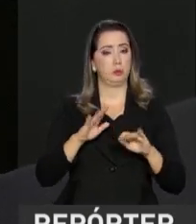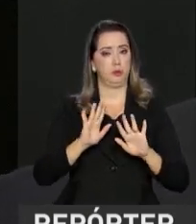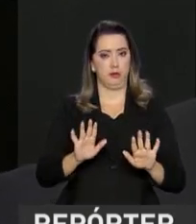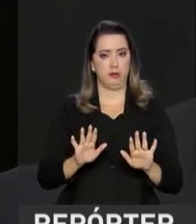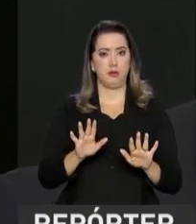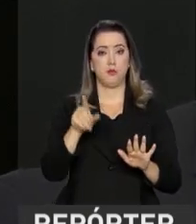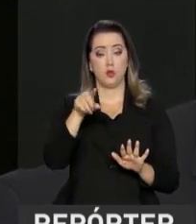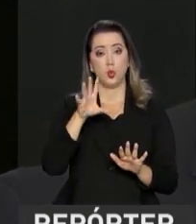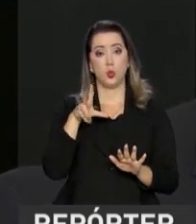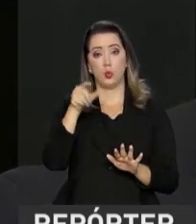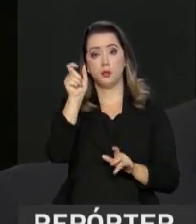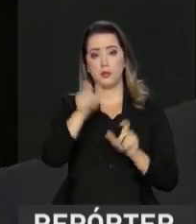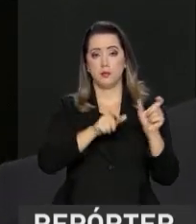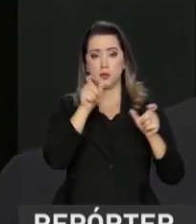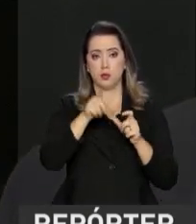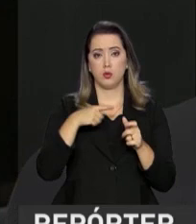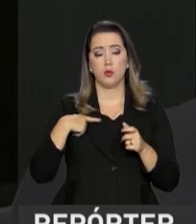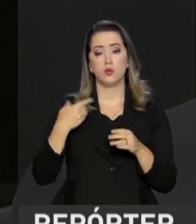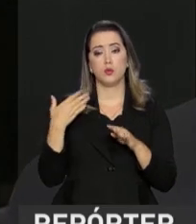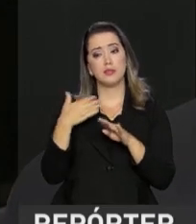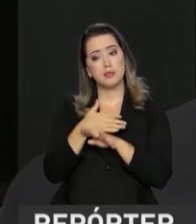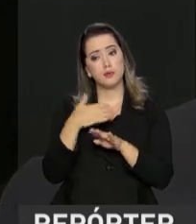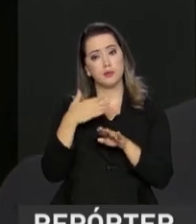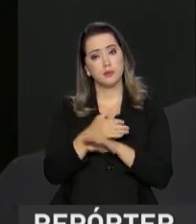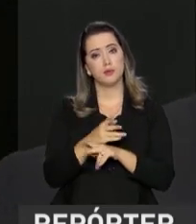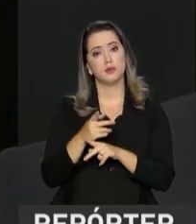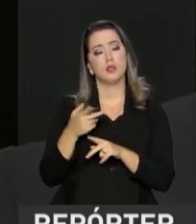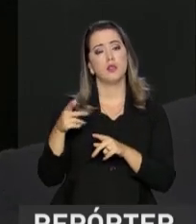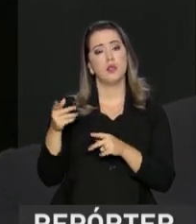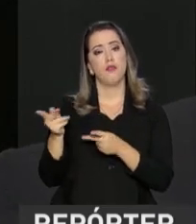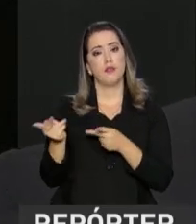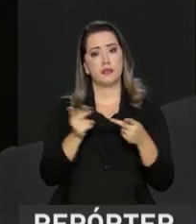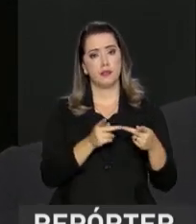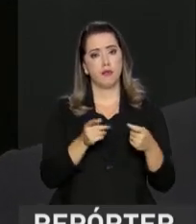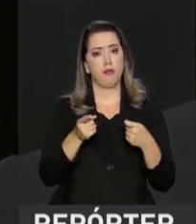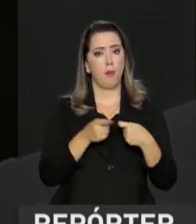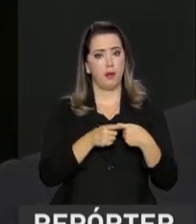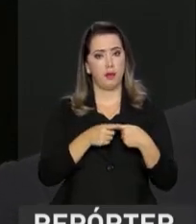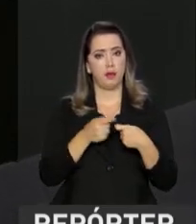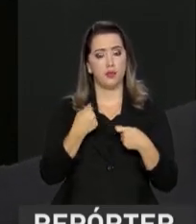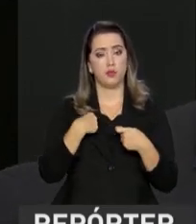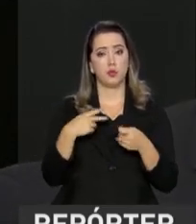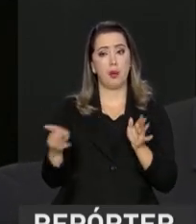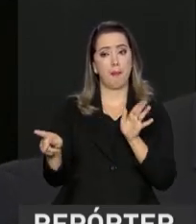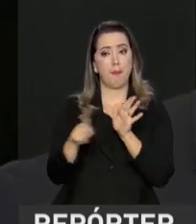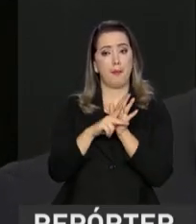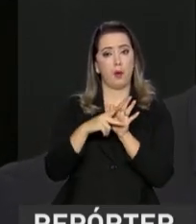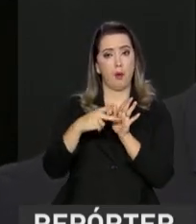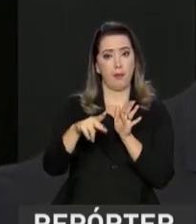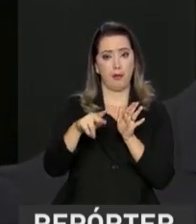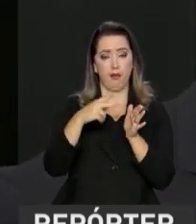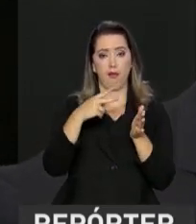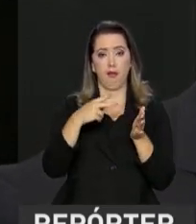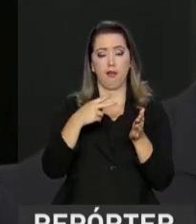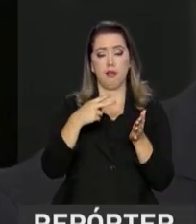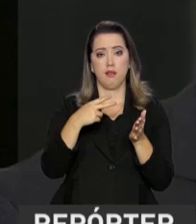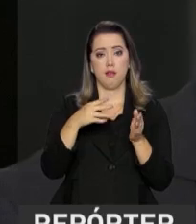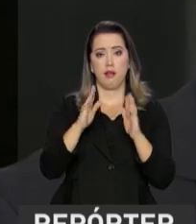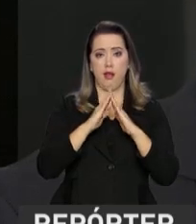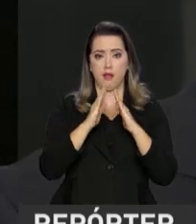todos os beneficiários que passaram pela revisão vão receber nas suas casas uma carta